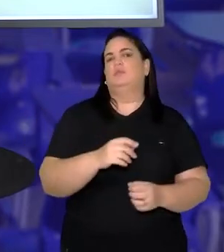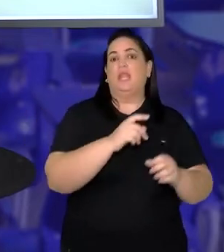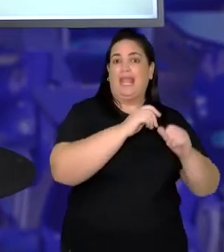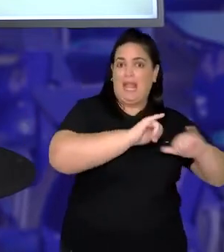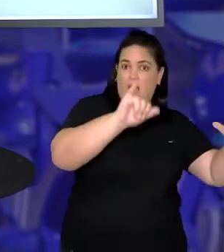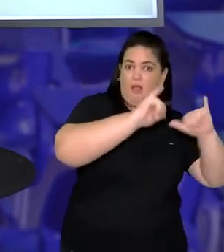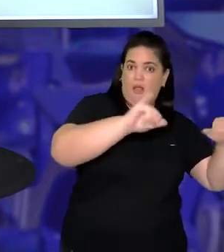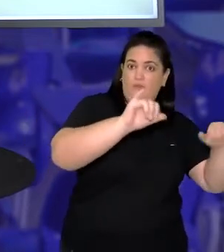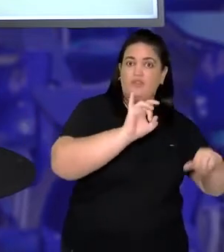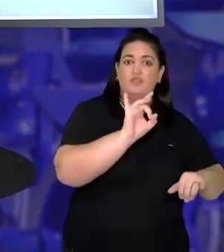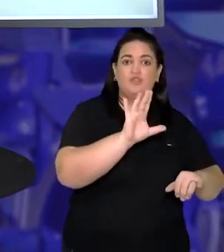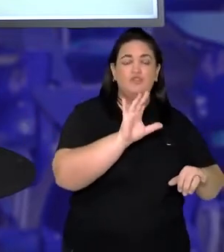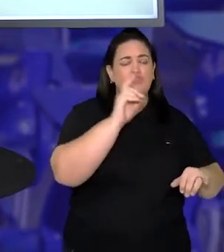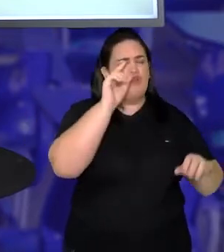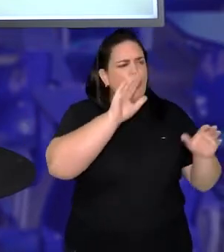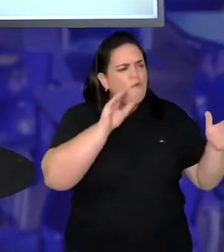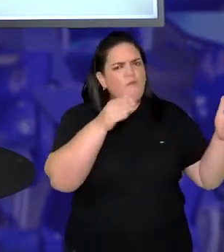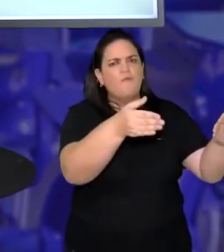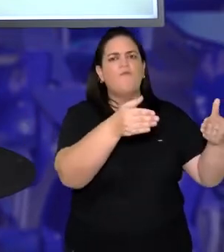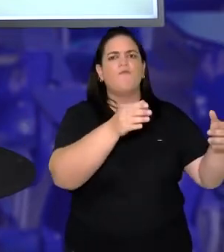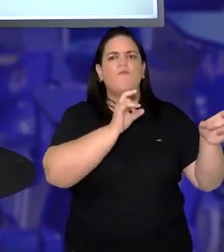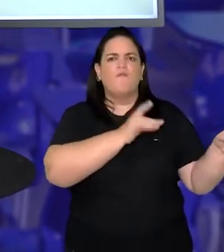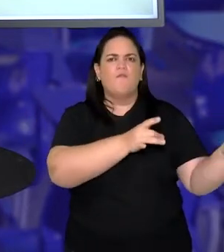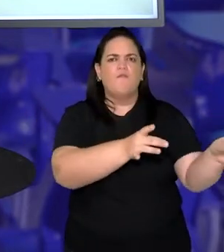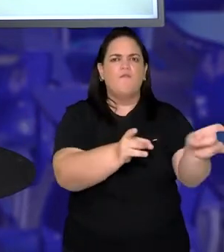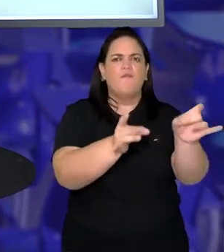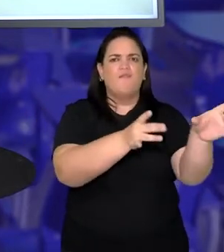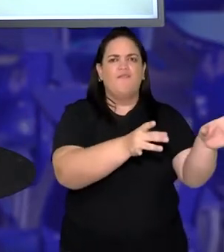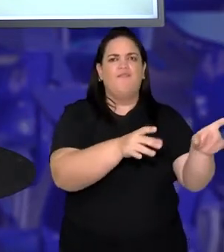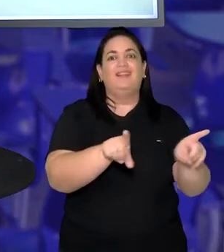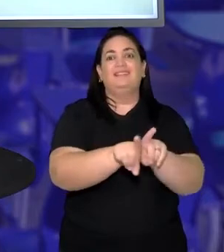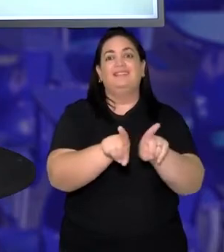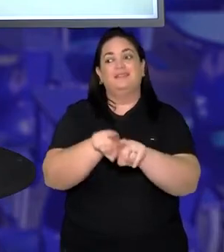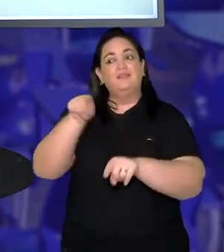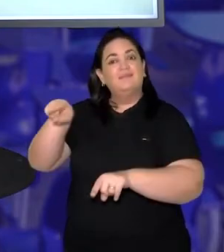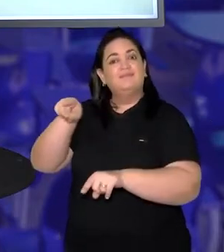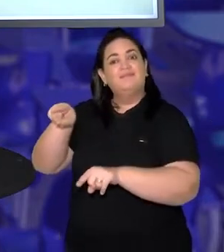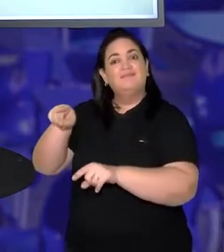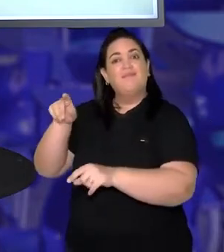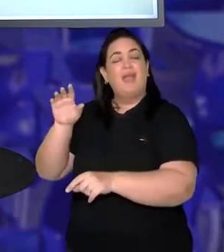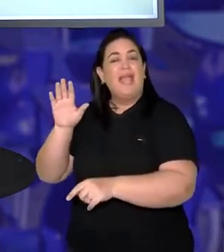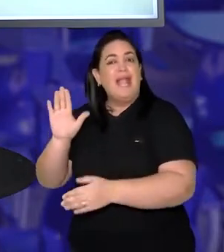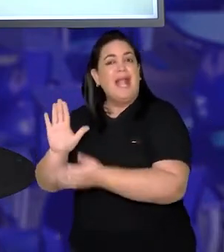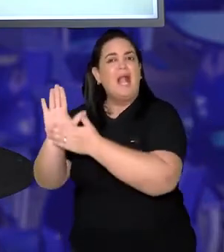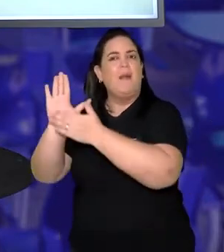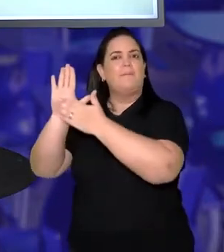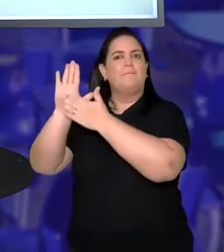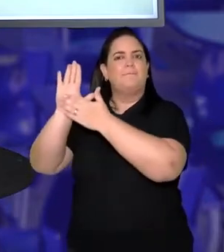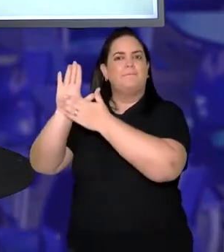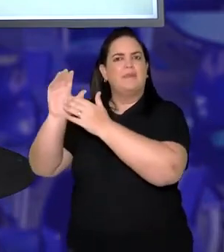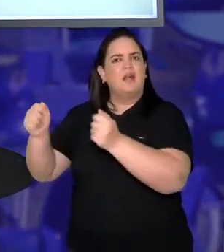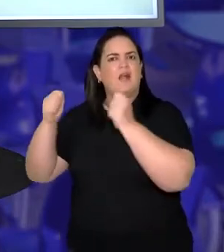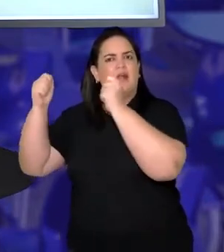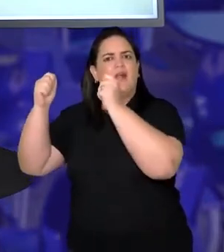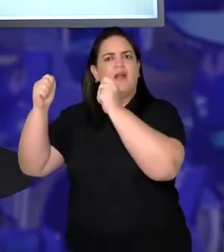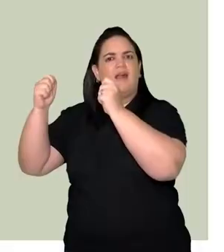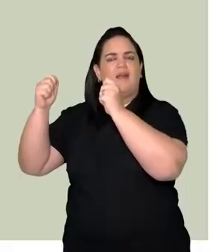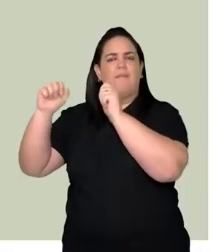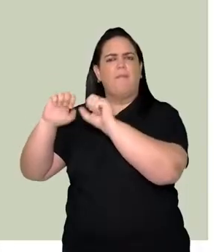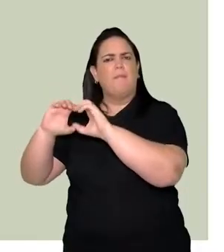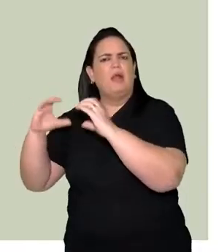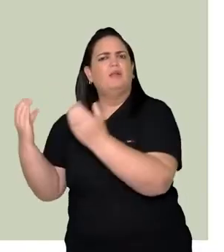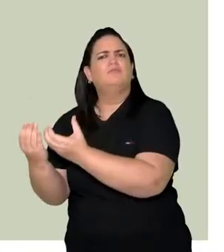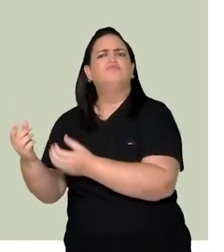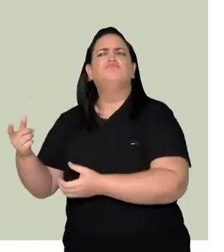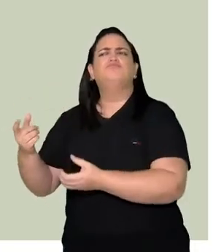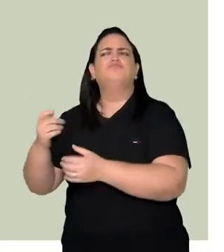algo relacionado à comercialização. E uma campanha comunitária é um anúncio também, só que o objetivo difere um pouquinho.